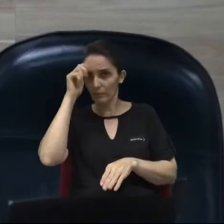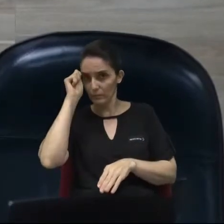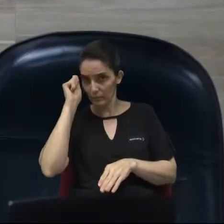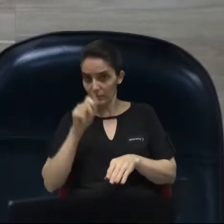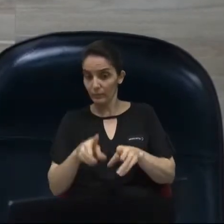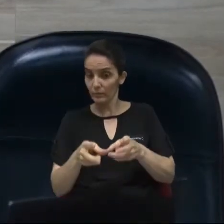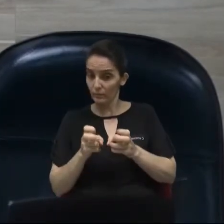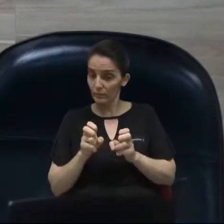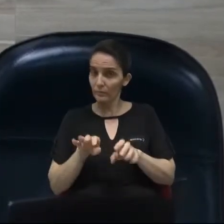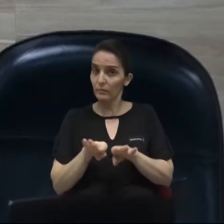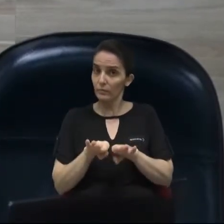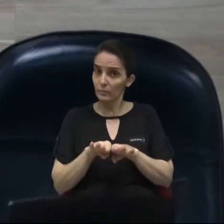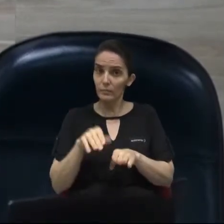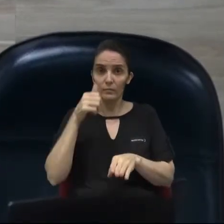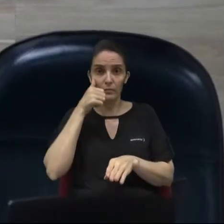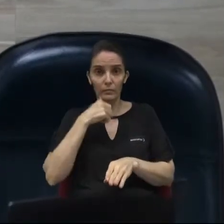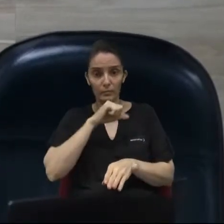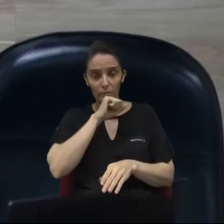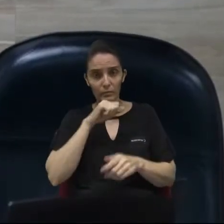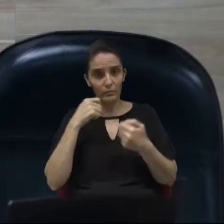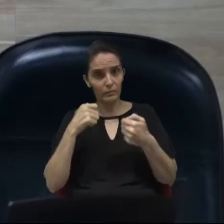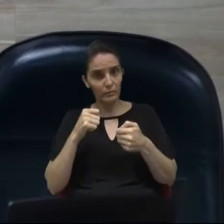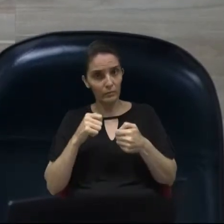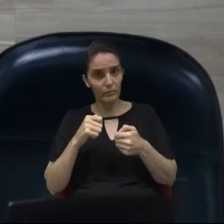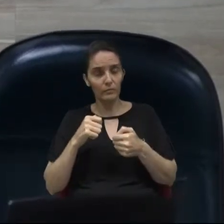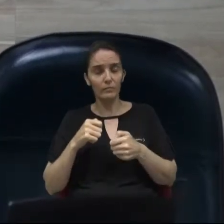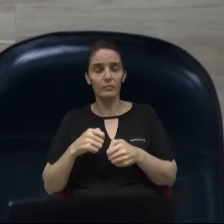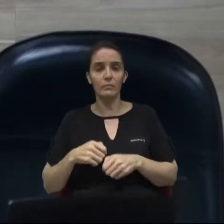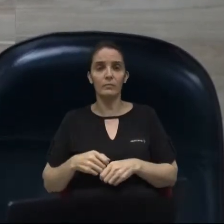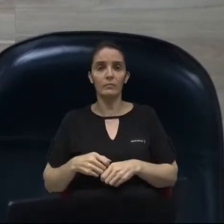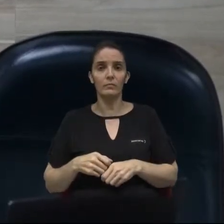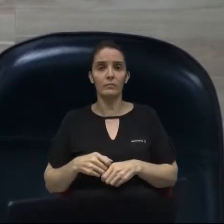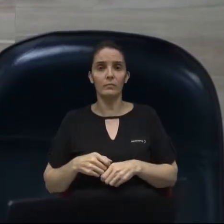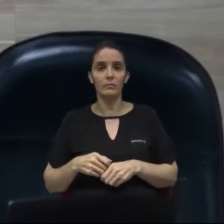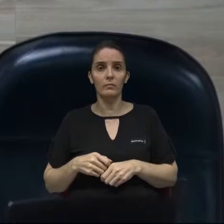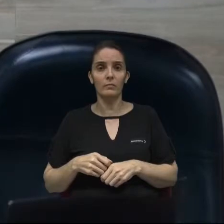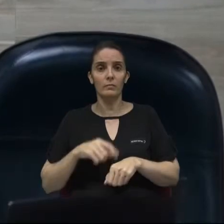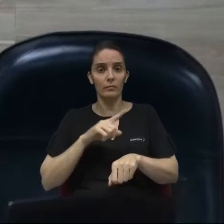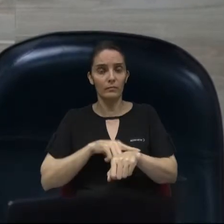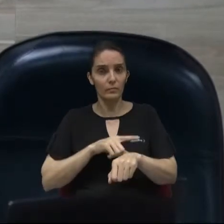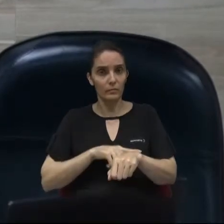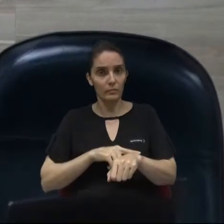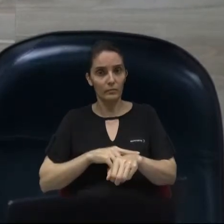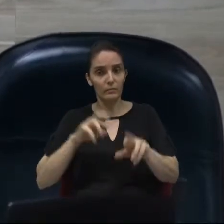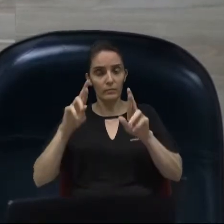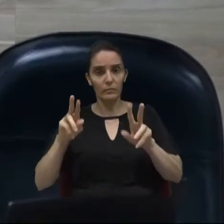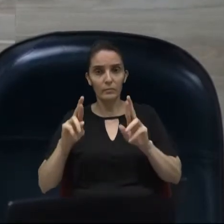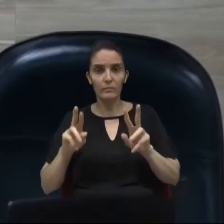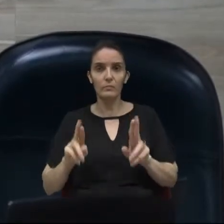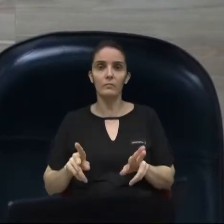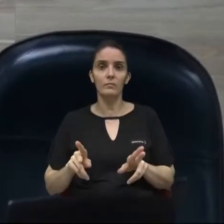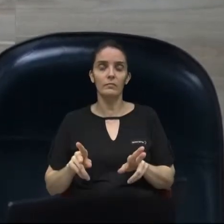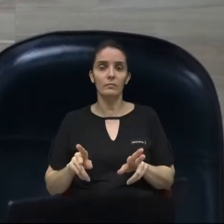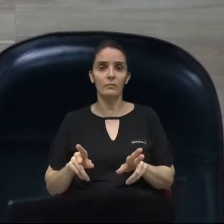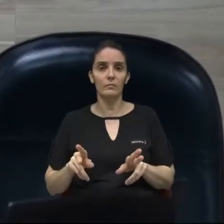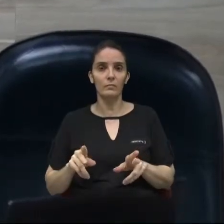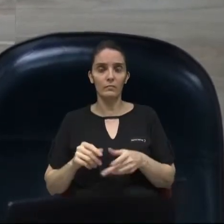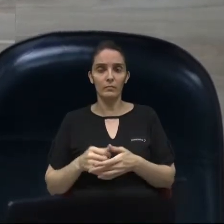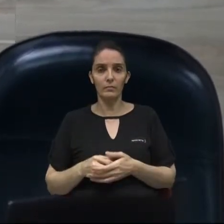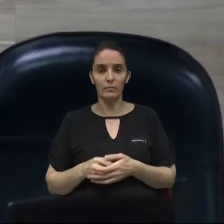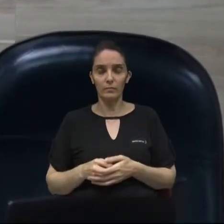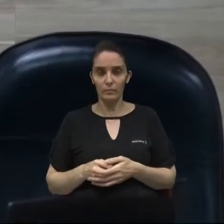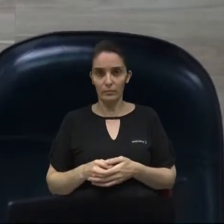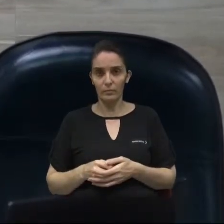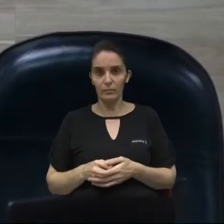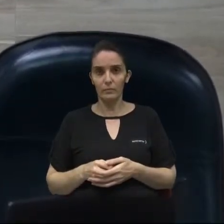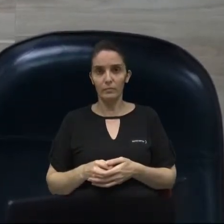que possamos fazer campanhas fora do horário, estendendo um pouco para que essas mães